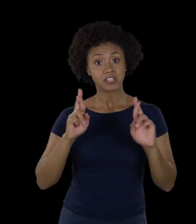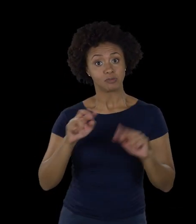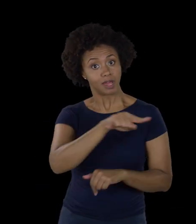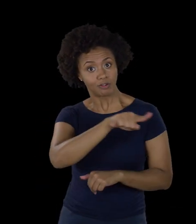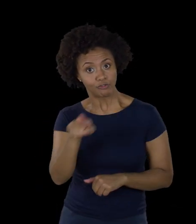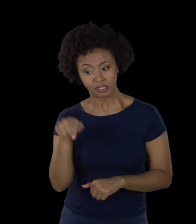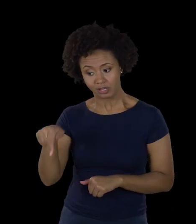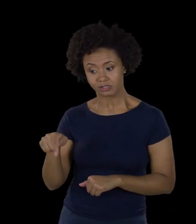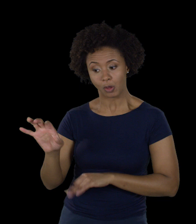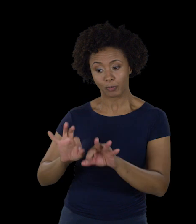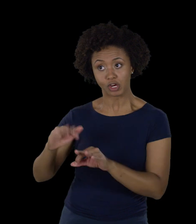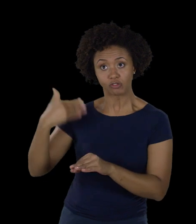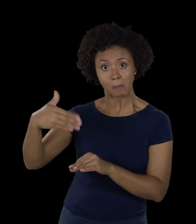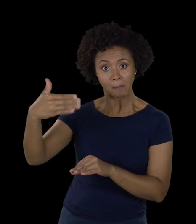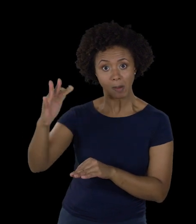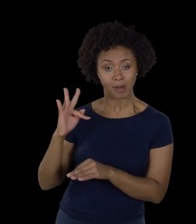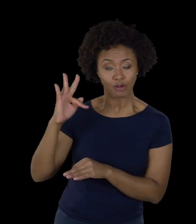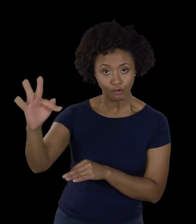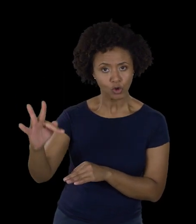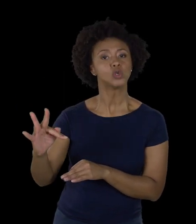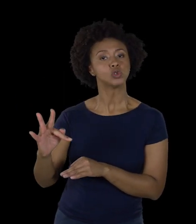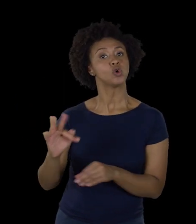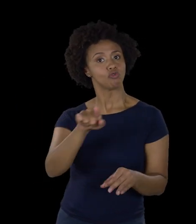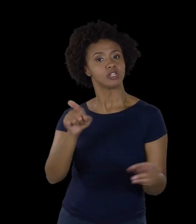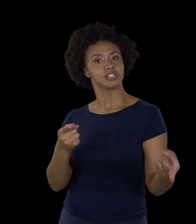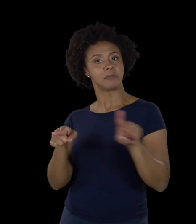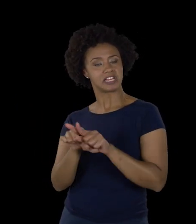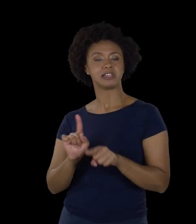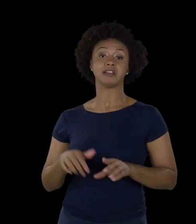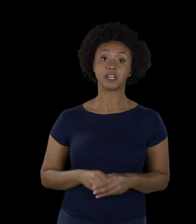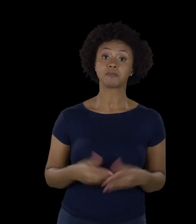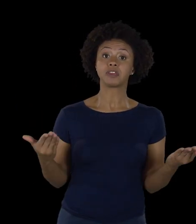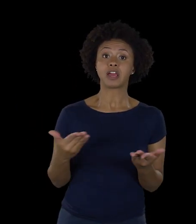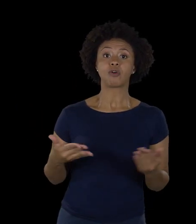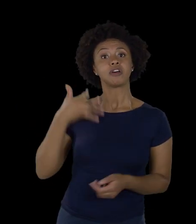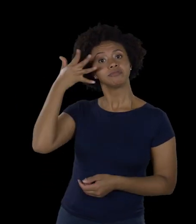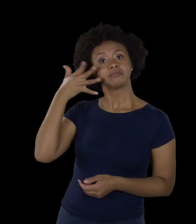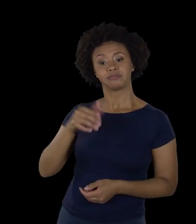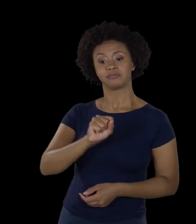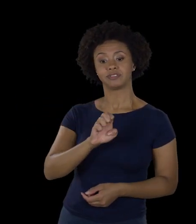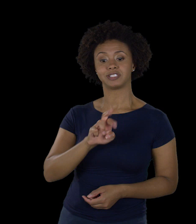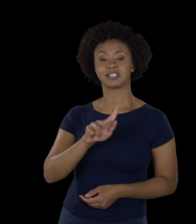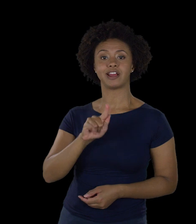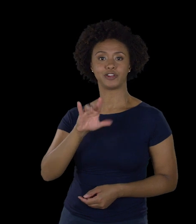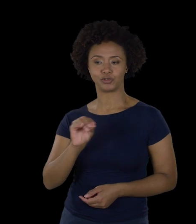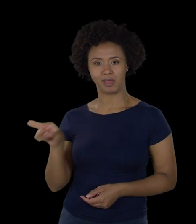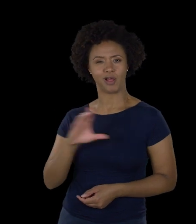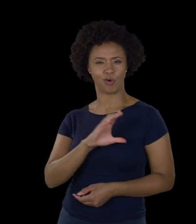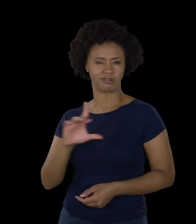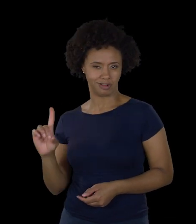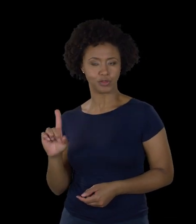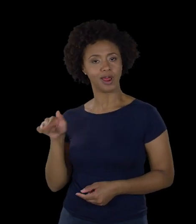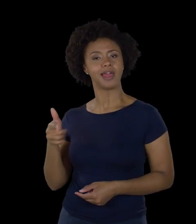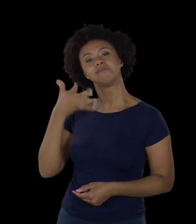próximos projetos, a gente está à disposição de todos. E agora eu vou passar então a palavra para o Sérgio Simões, nosso coordenador,